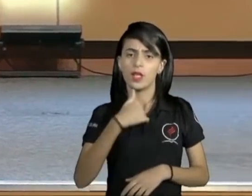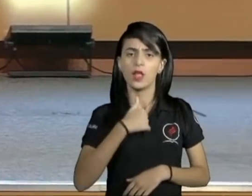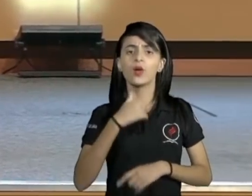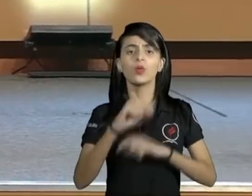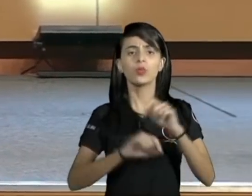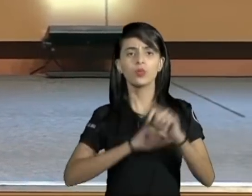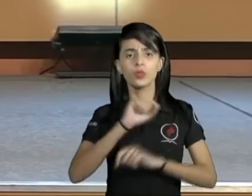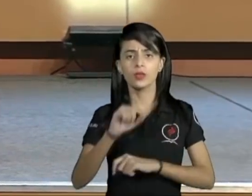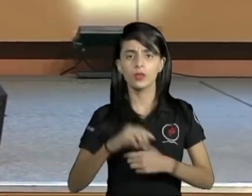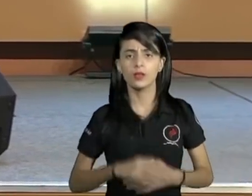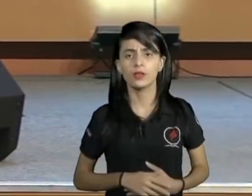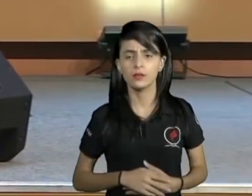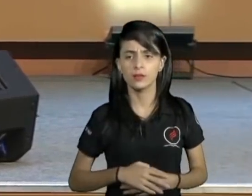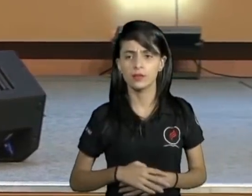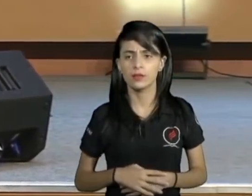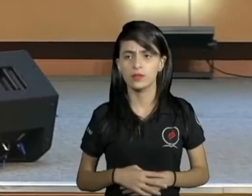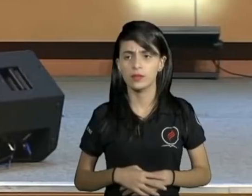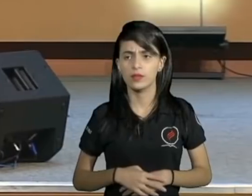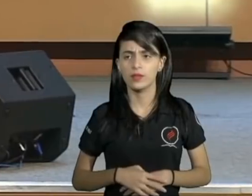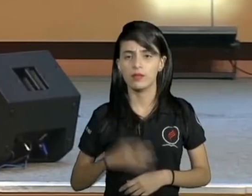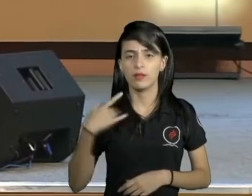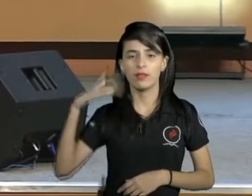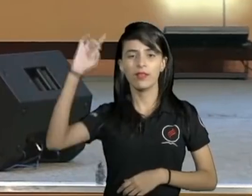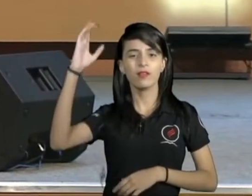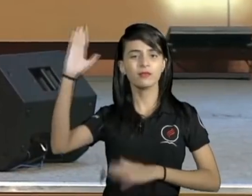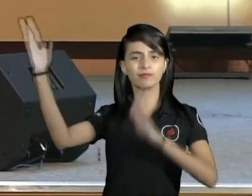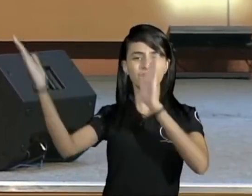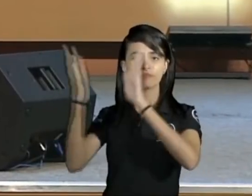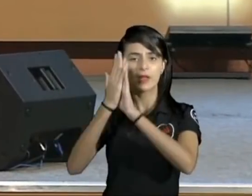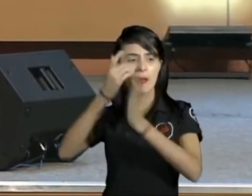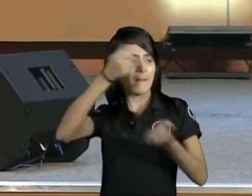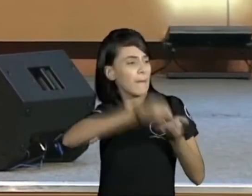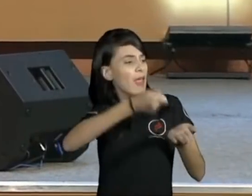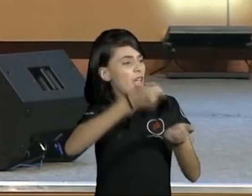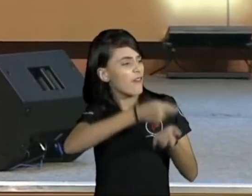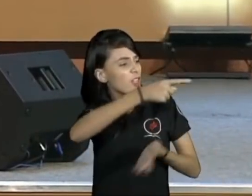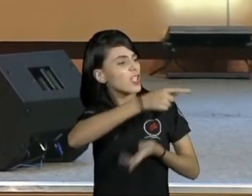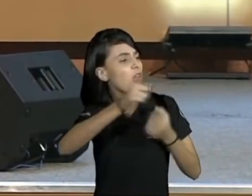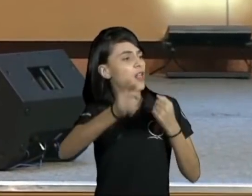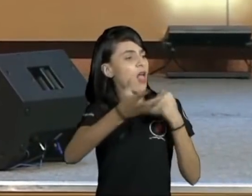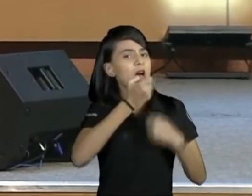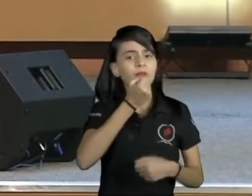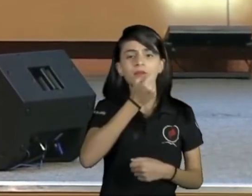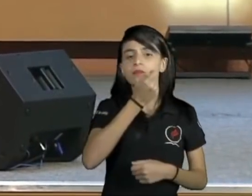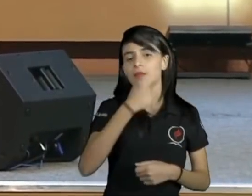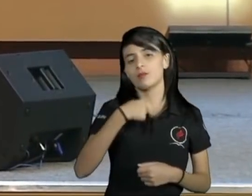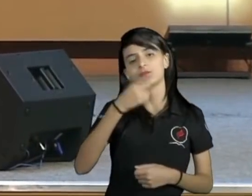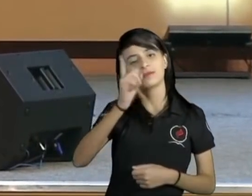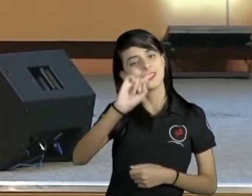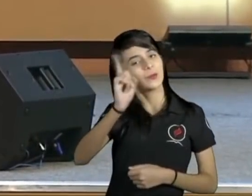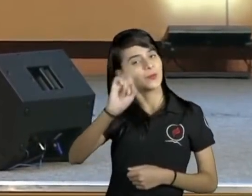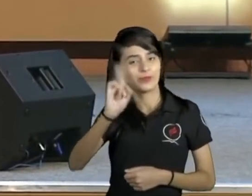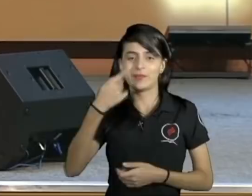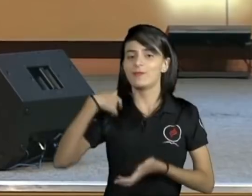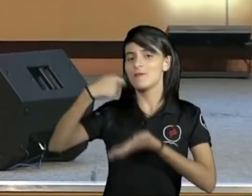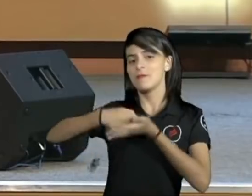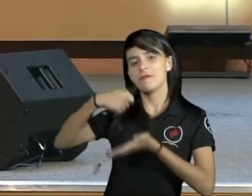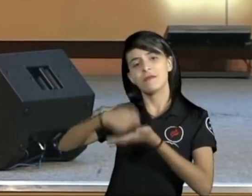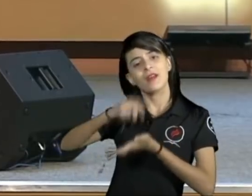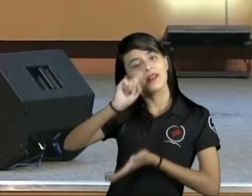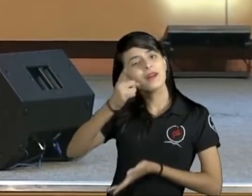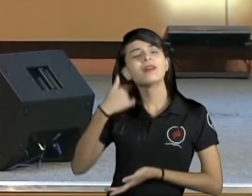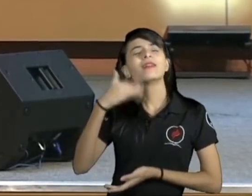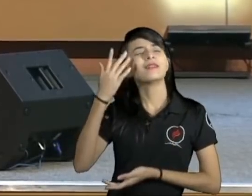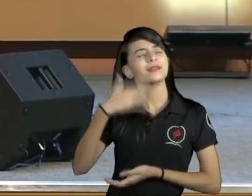não vou ser cobrado por Deus por omissão e eu garanto para você que